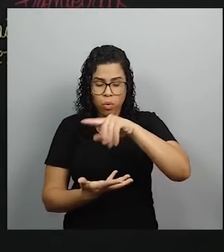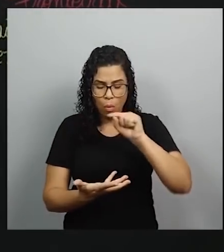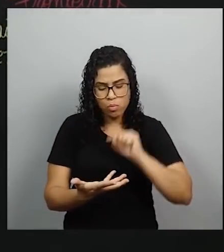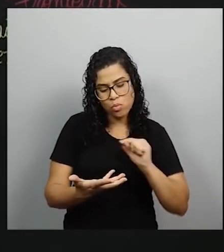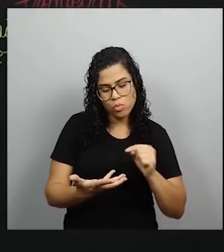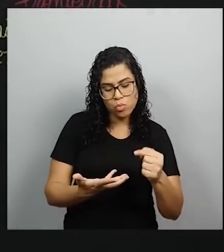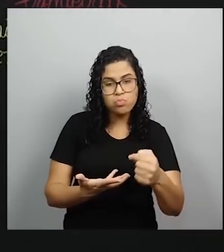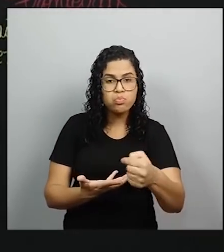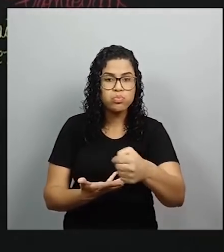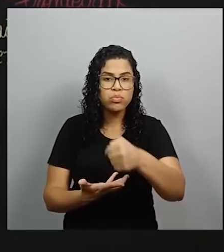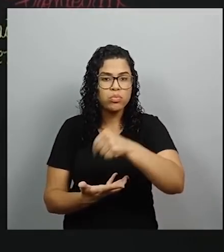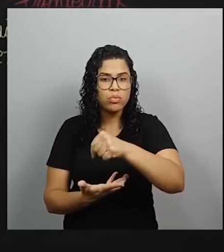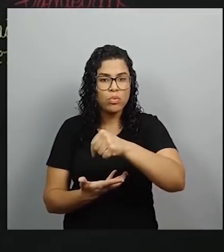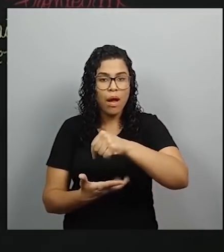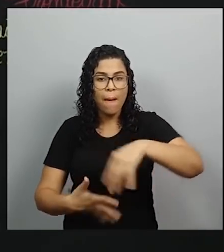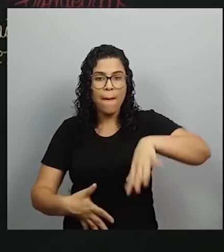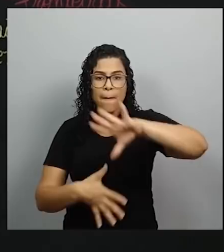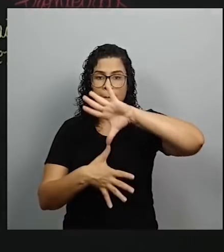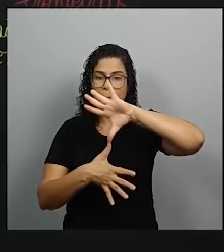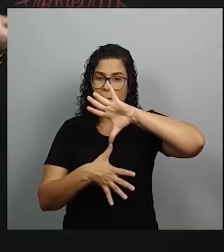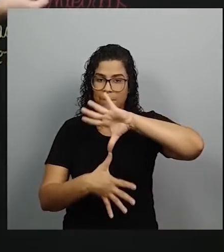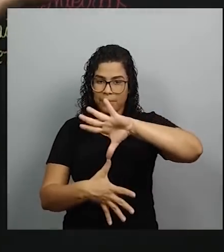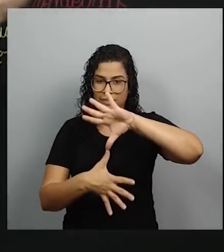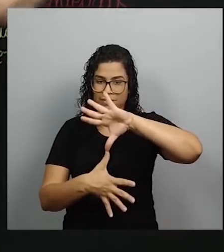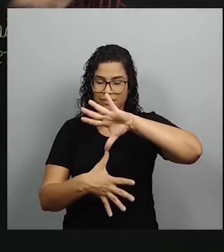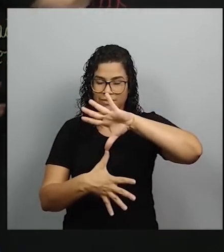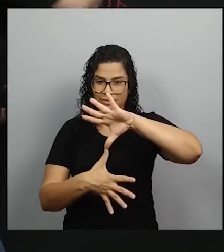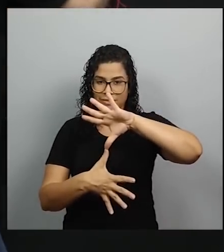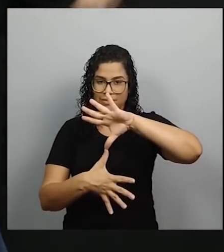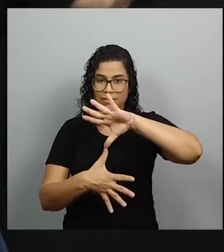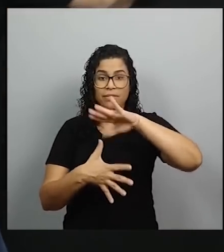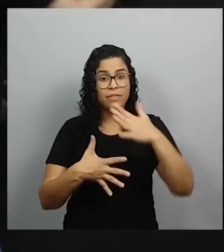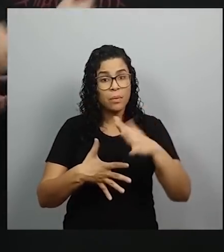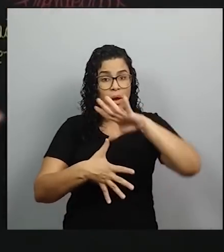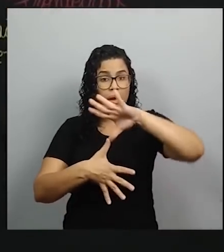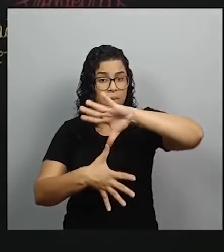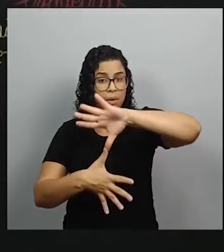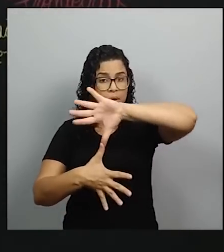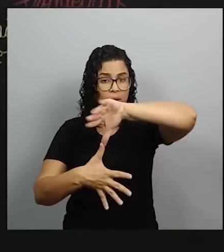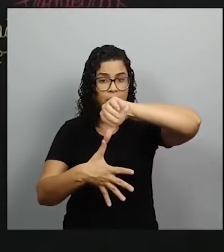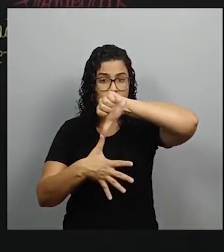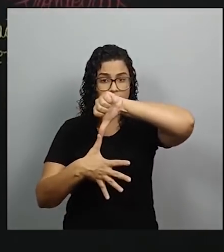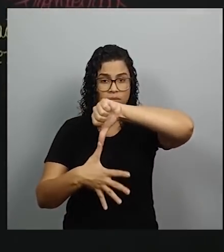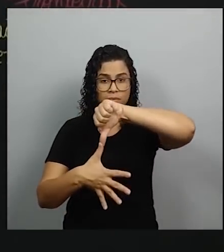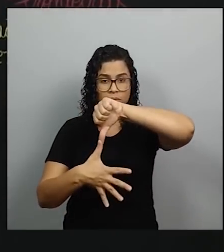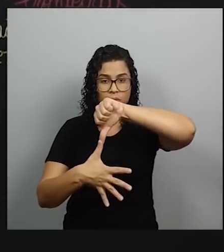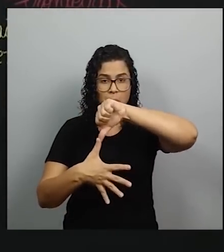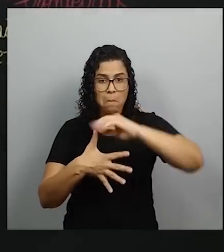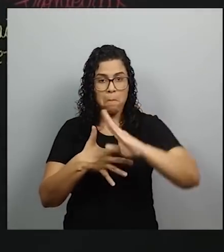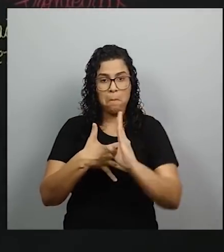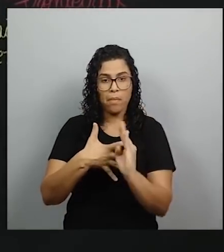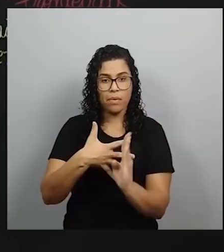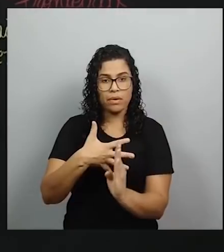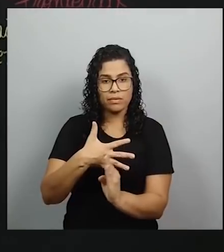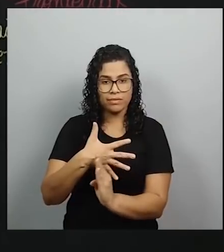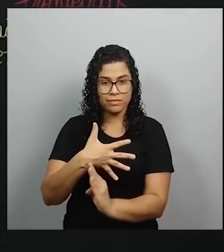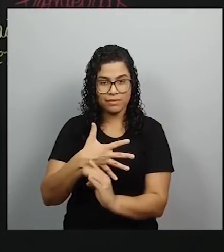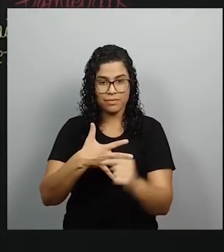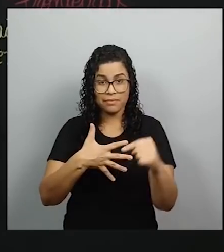fizer aí uma subdivisão, vamos dizer que é a América do Sul, a porção ao sul